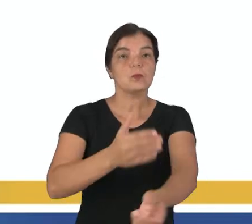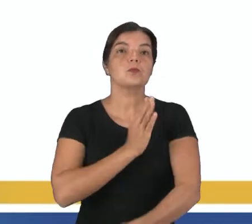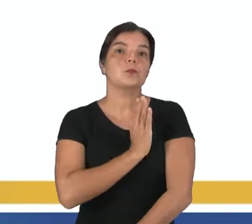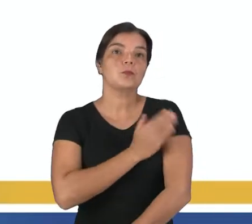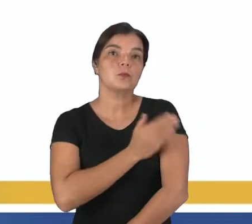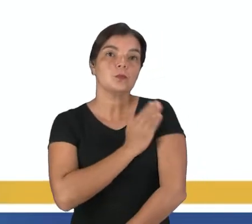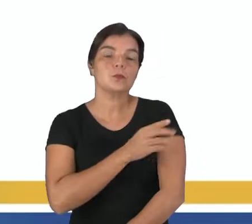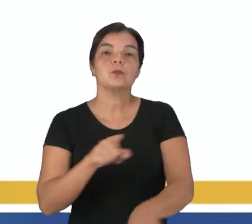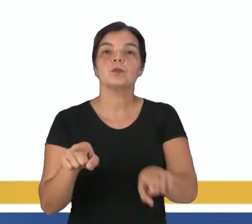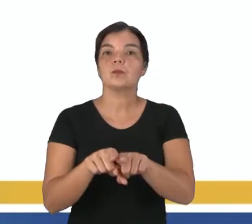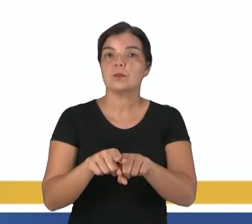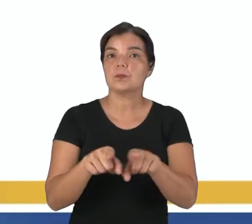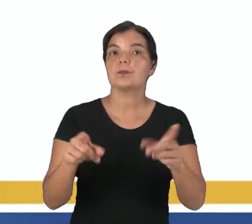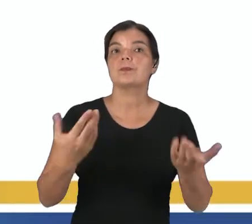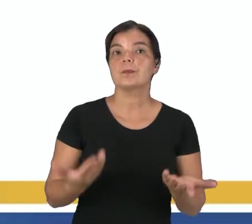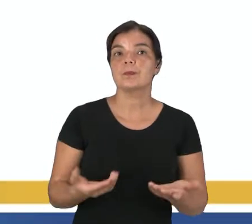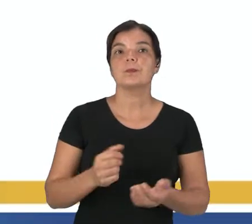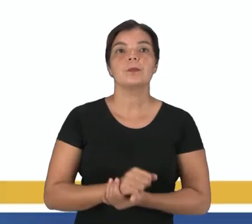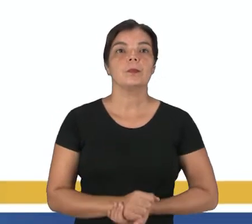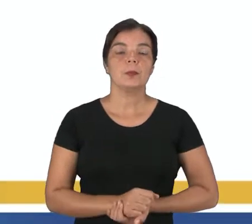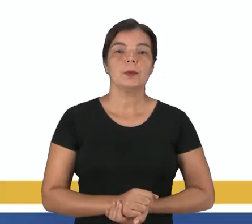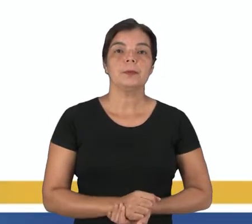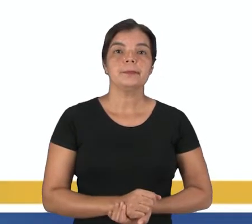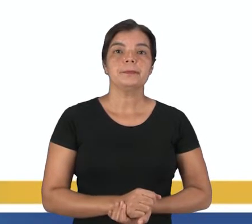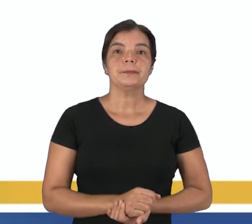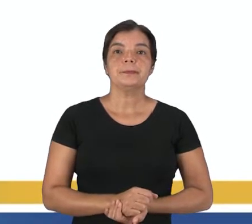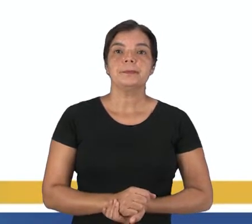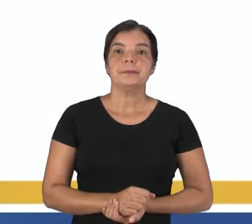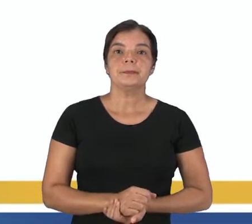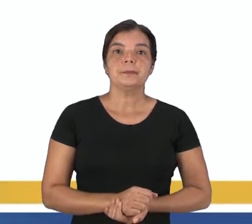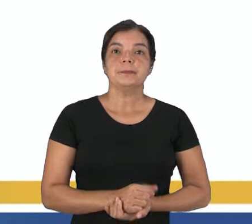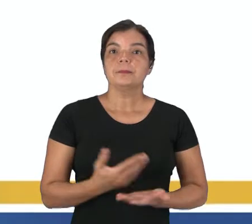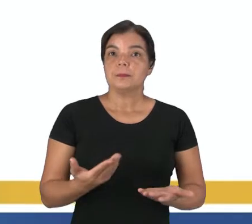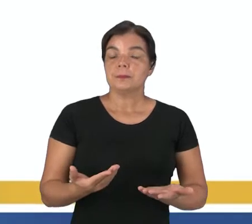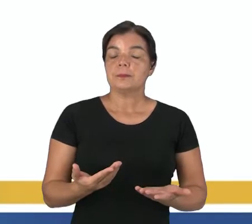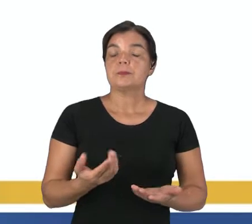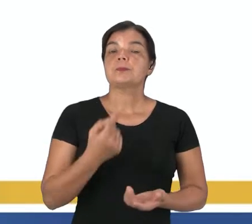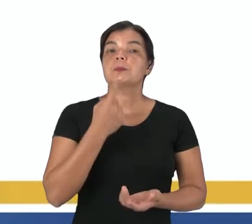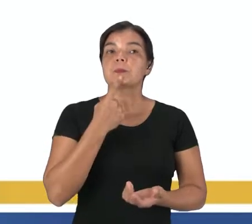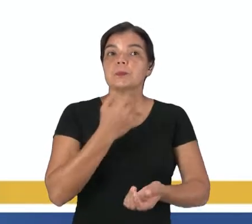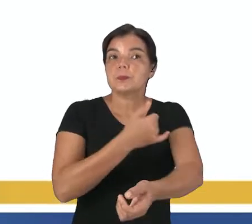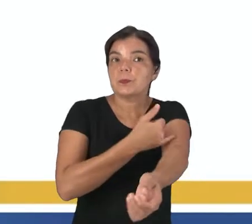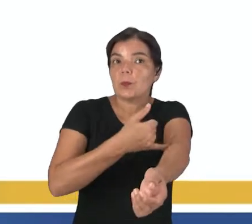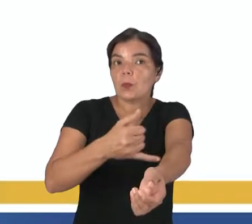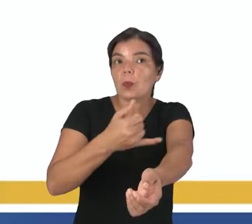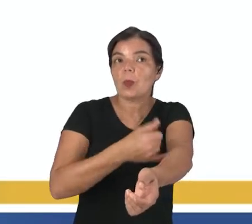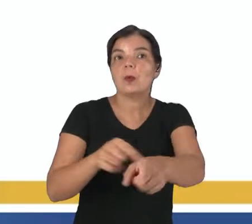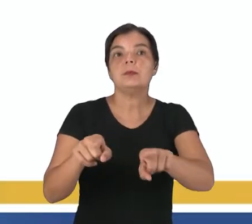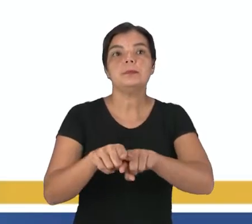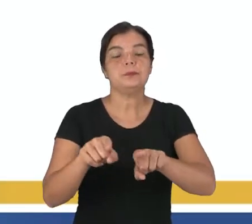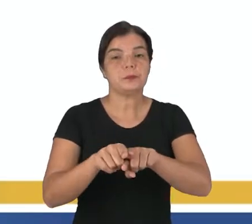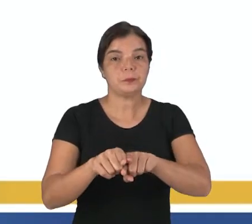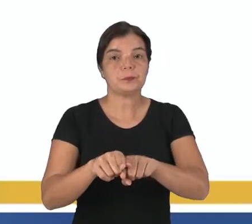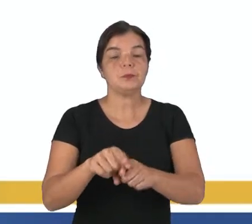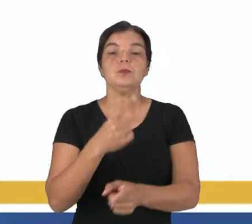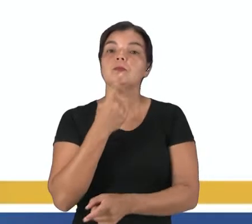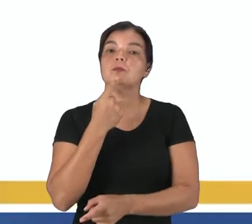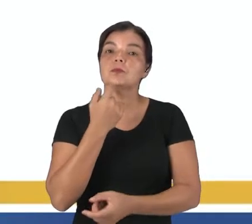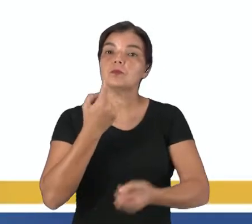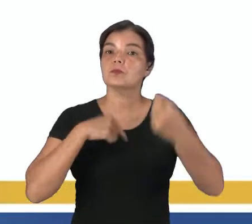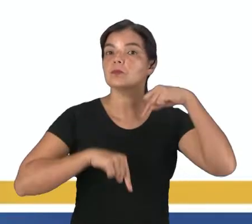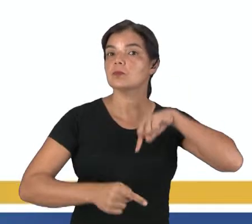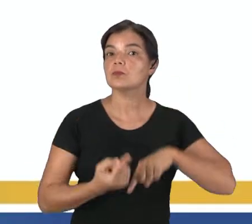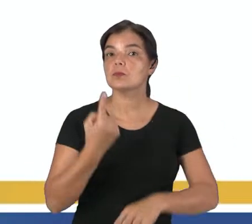nas veias e nos pequenos vasos que nós chamamos de capilares. As artérias, elas conduzem o sangue até o